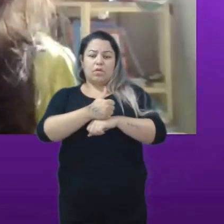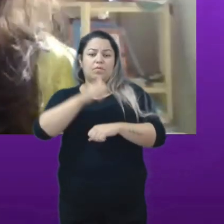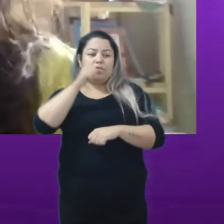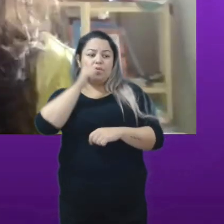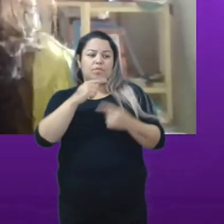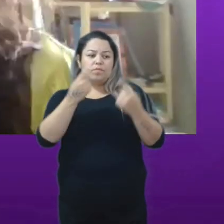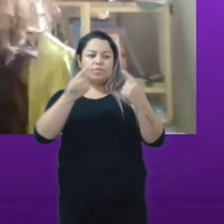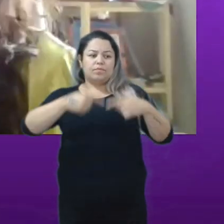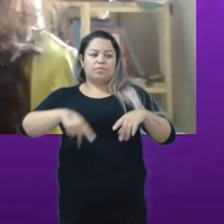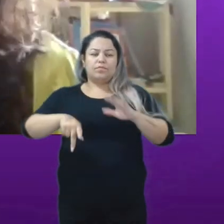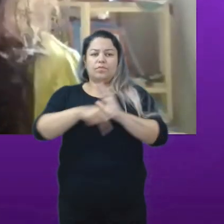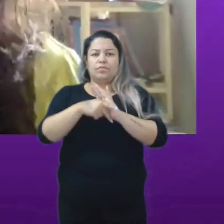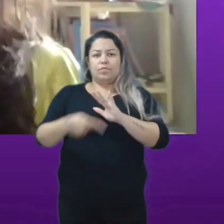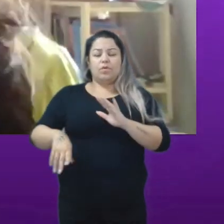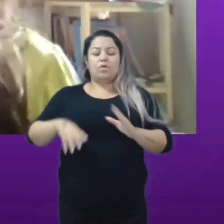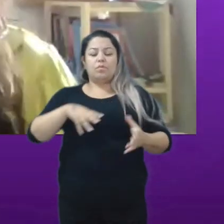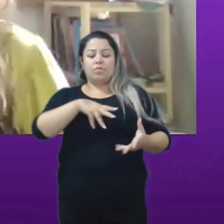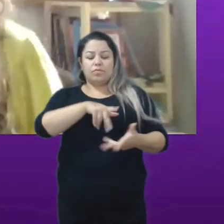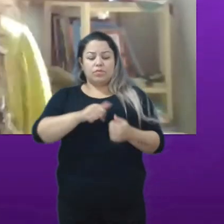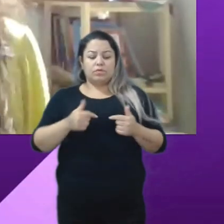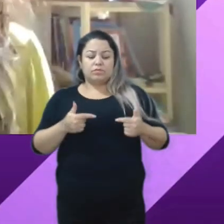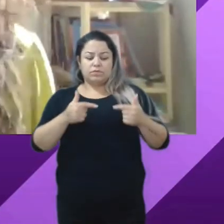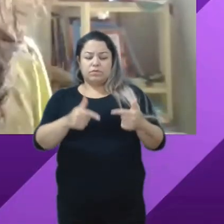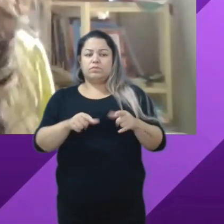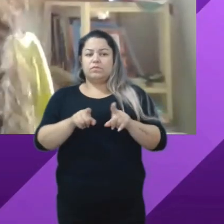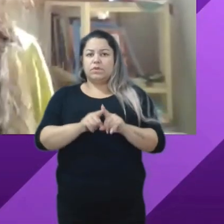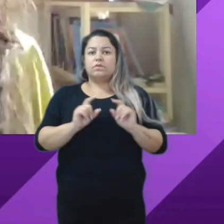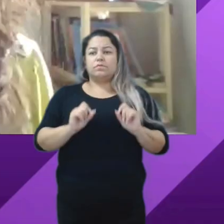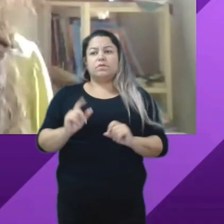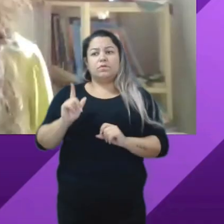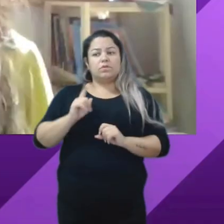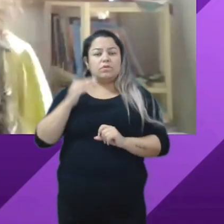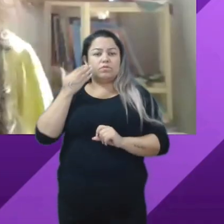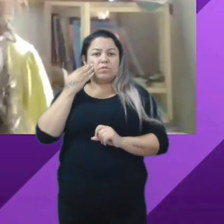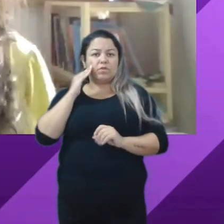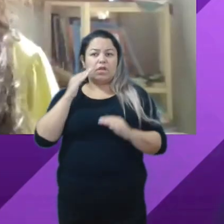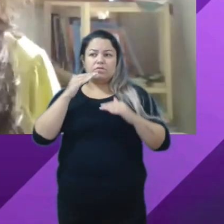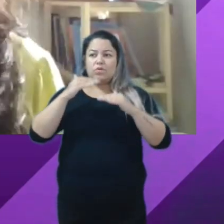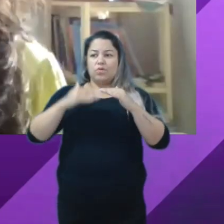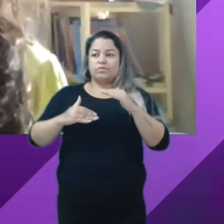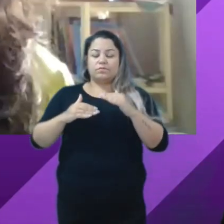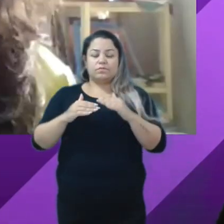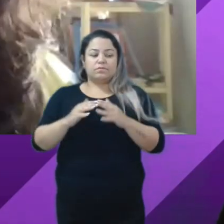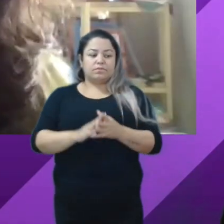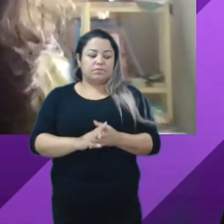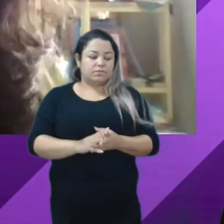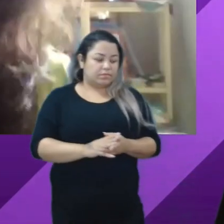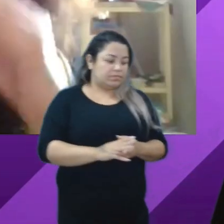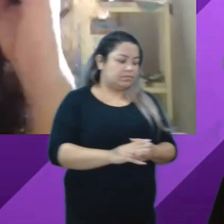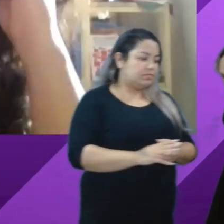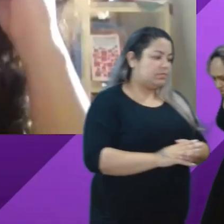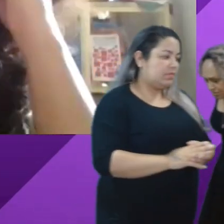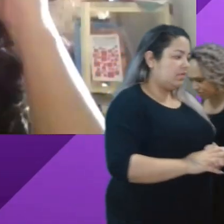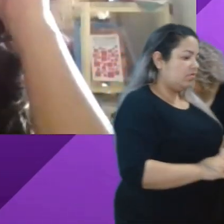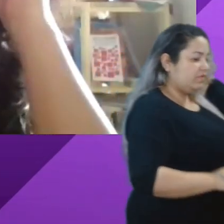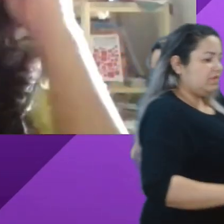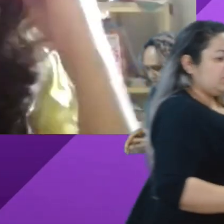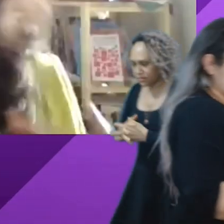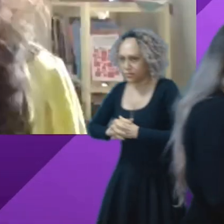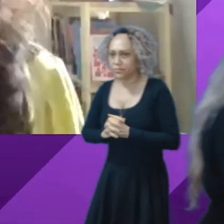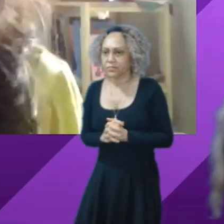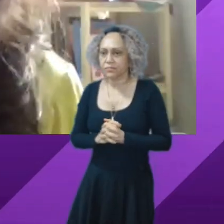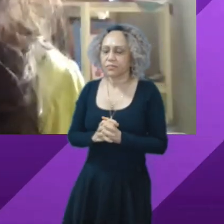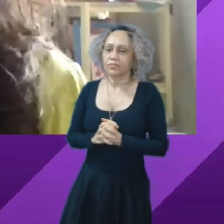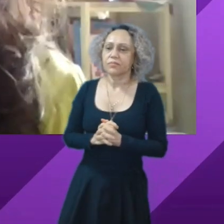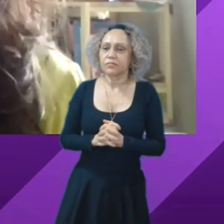que o mundo digital é um grande desafio, tendo em vista que a desigualdade digital é uma questão na realidade brasileira, né? A gente acaba